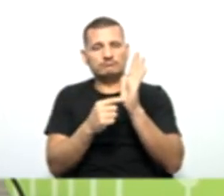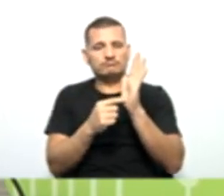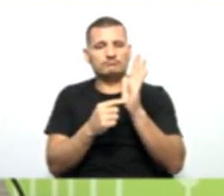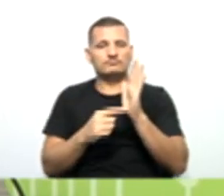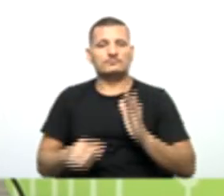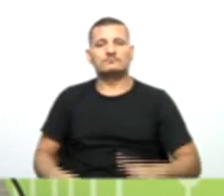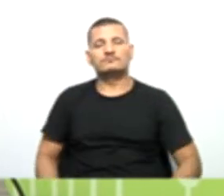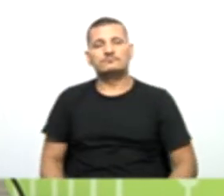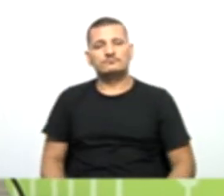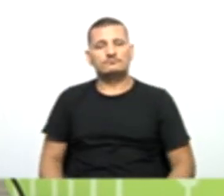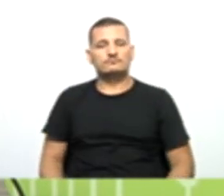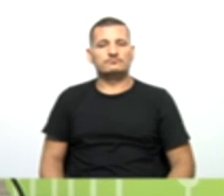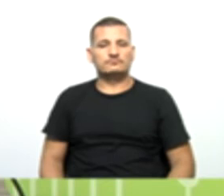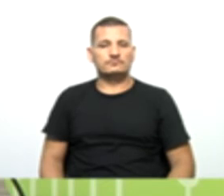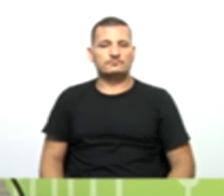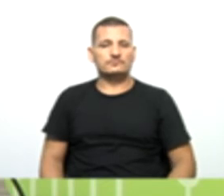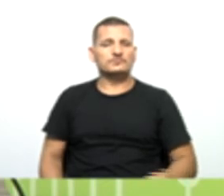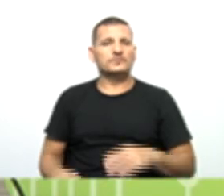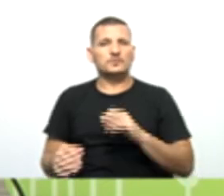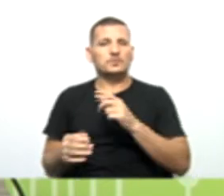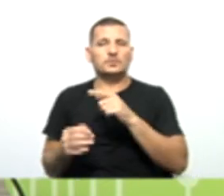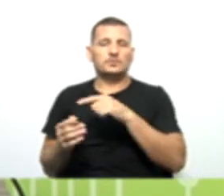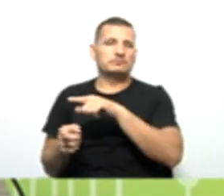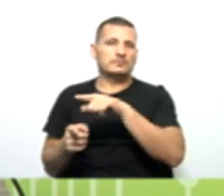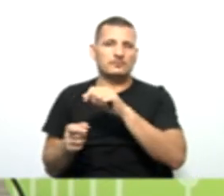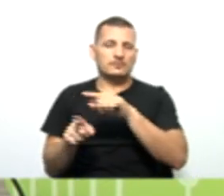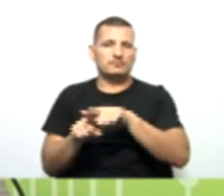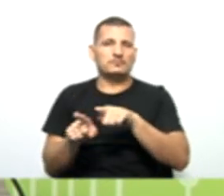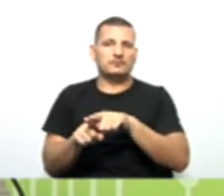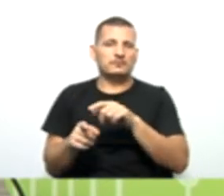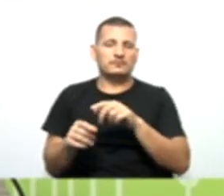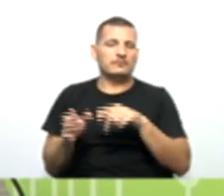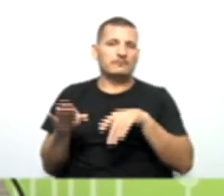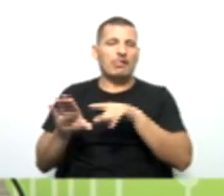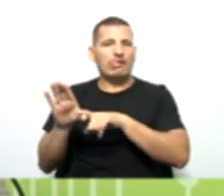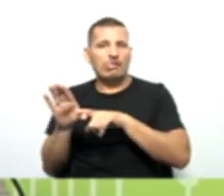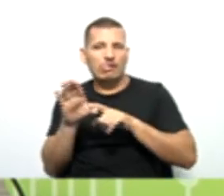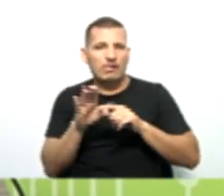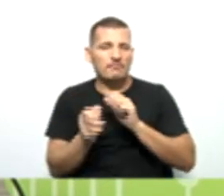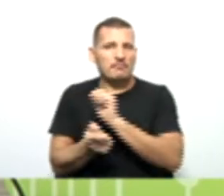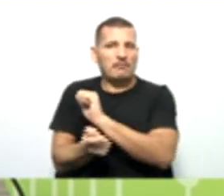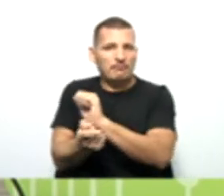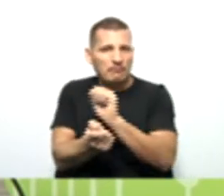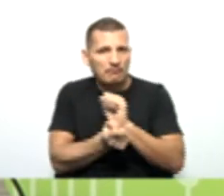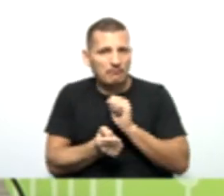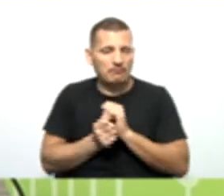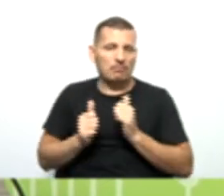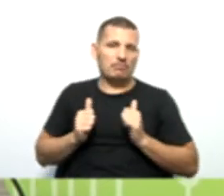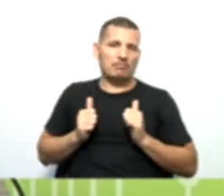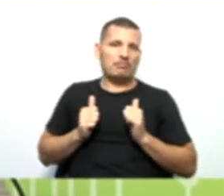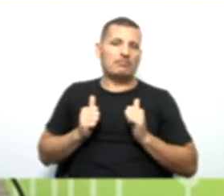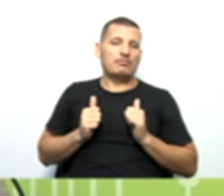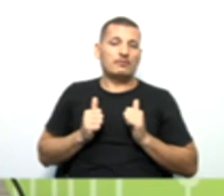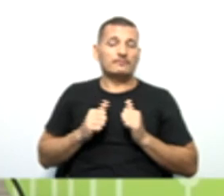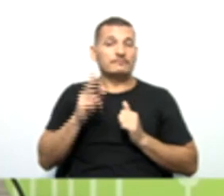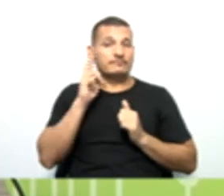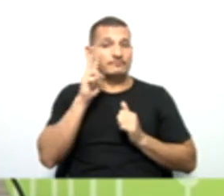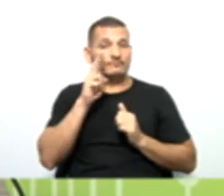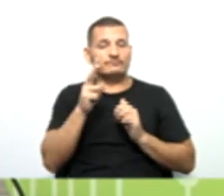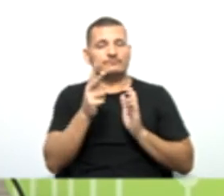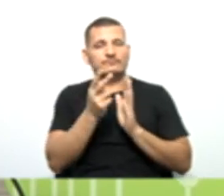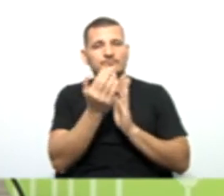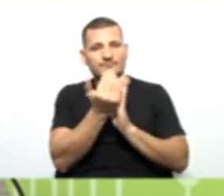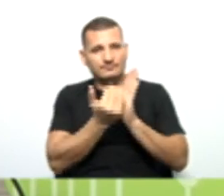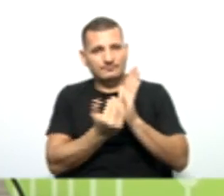daquela atividade e vai ficar esperando pelo outro. Isso também pode acontecer e a atividade pode não acontecer. Lembrando que o escopo segue uma